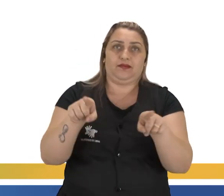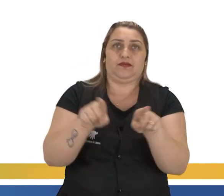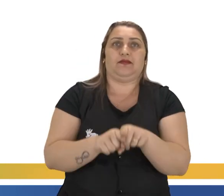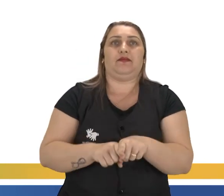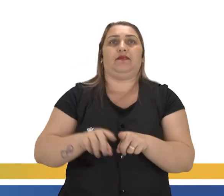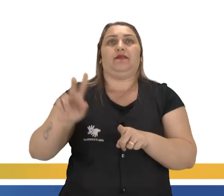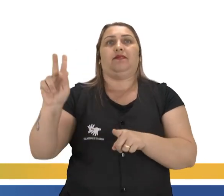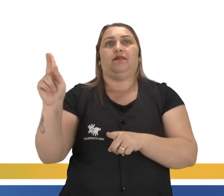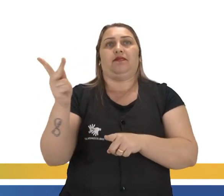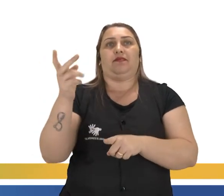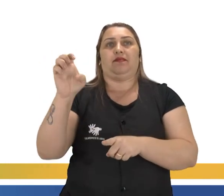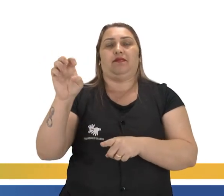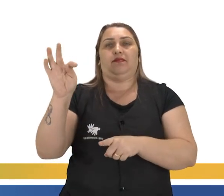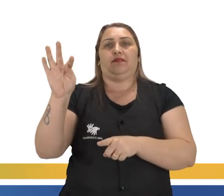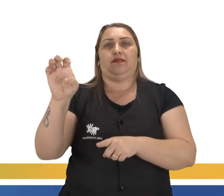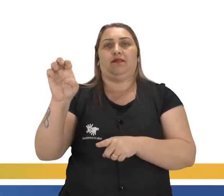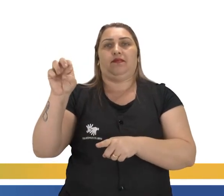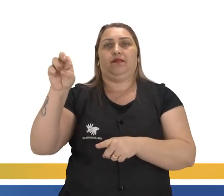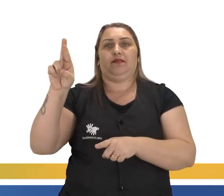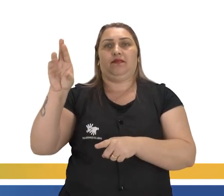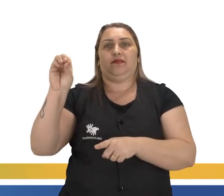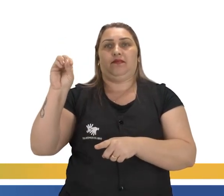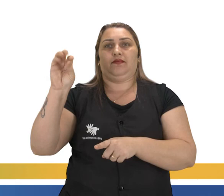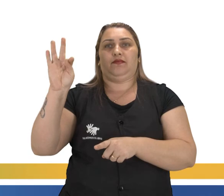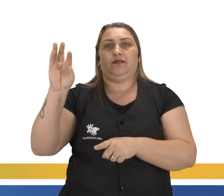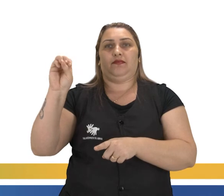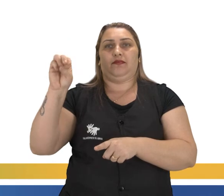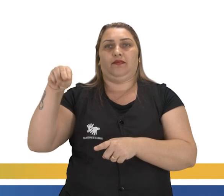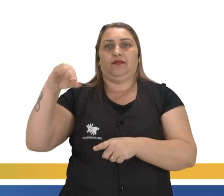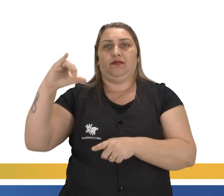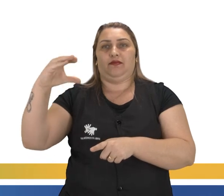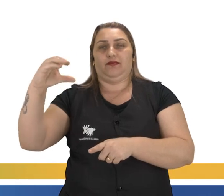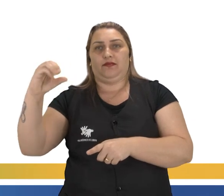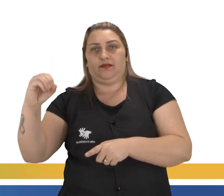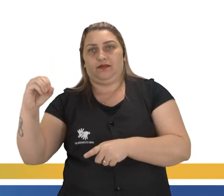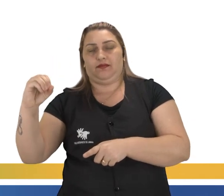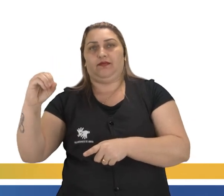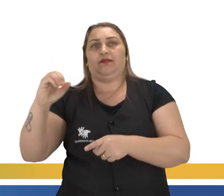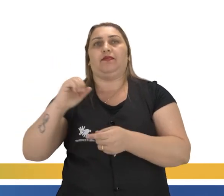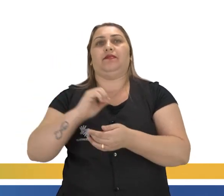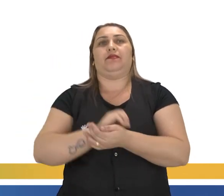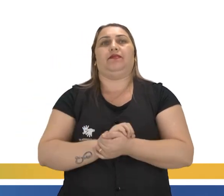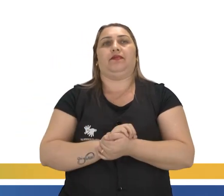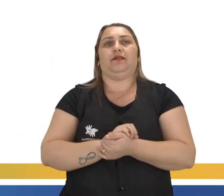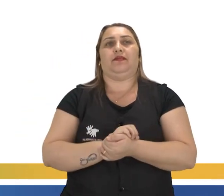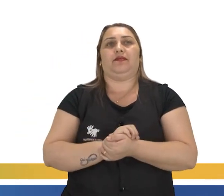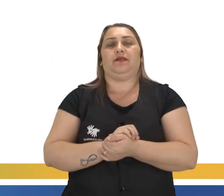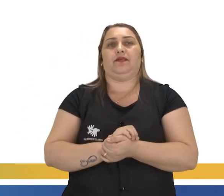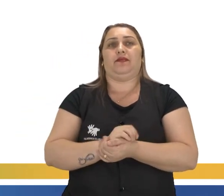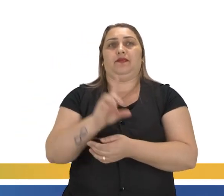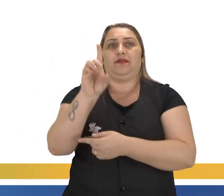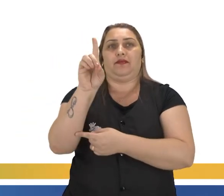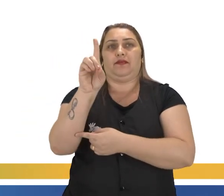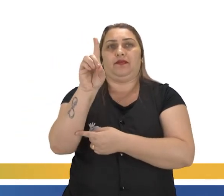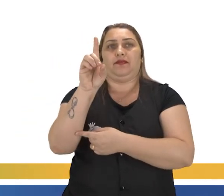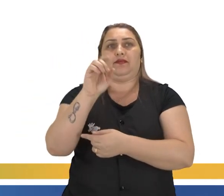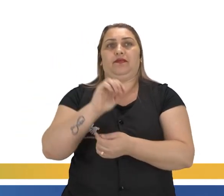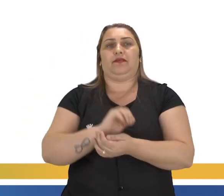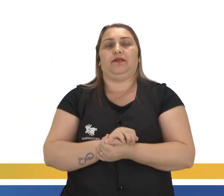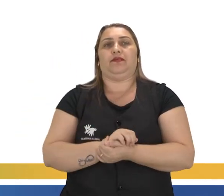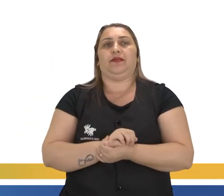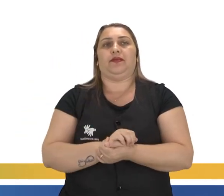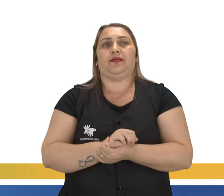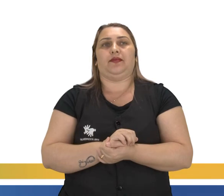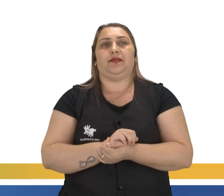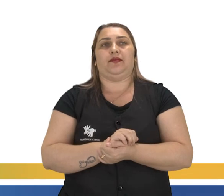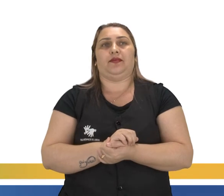o heterotônico. Diplomácia. No português, eu digo diplomacia. Atividade de letra B, de letra